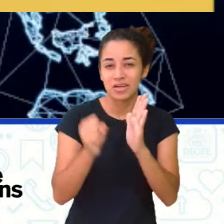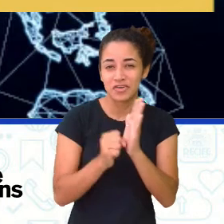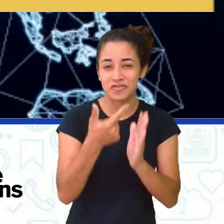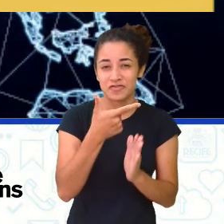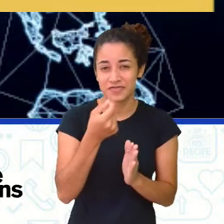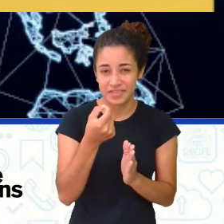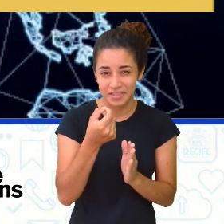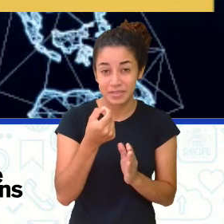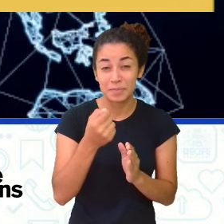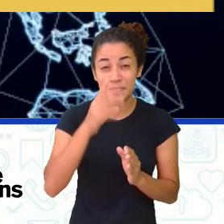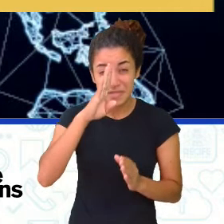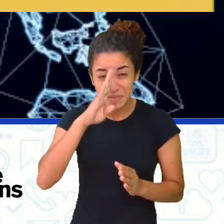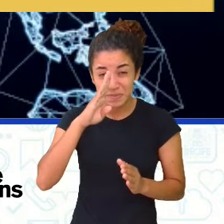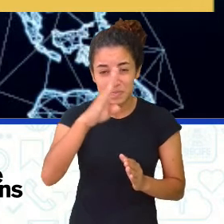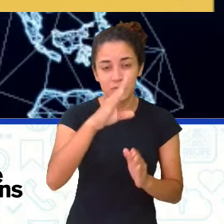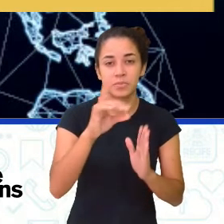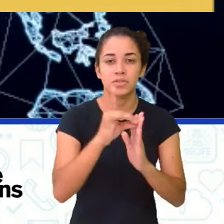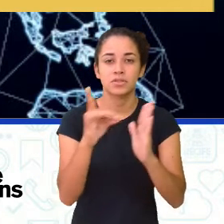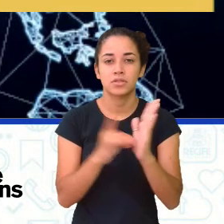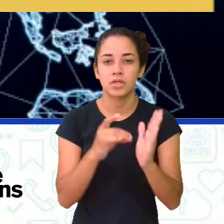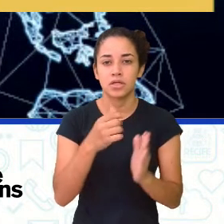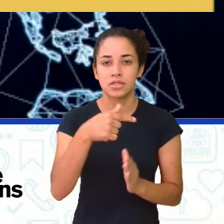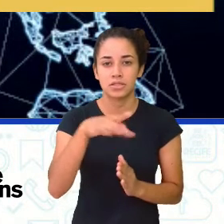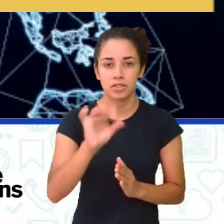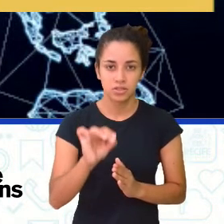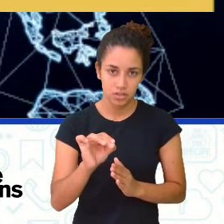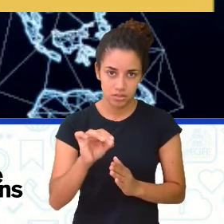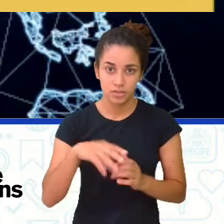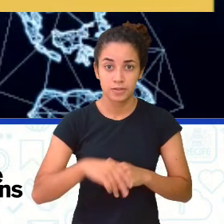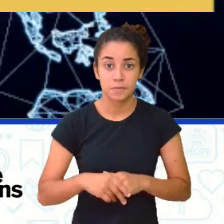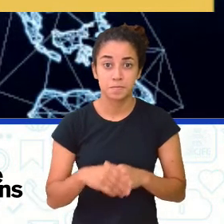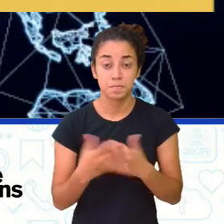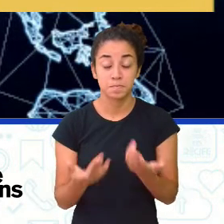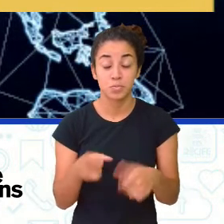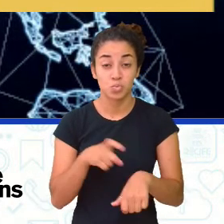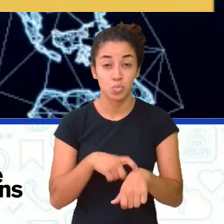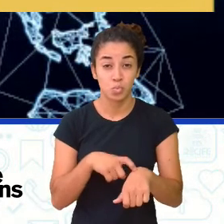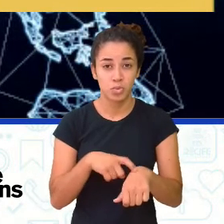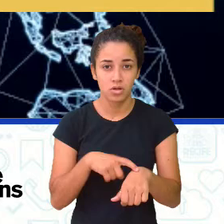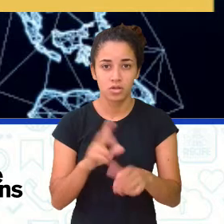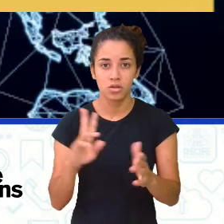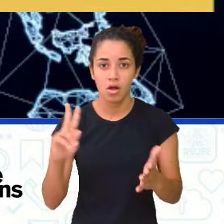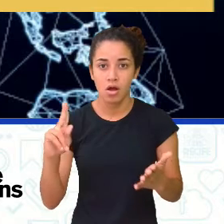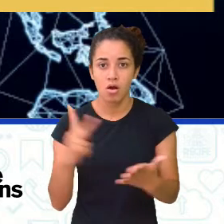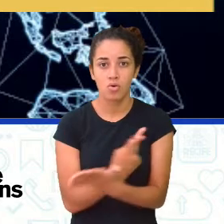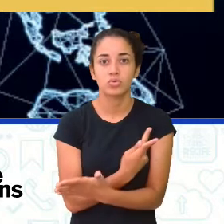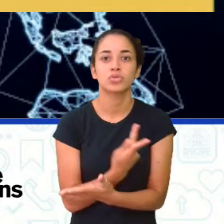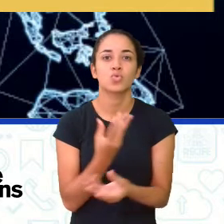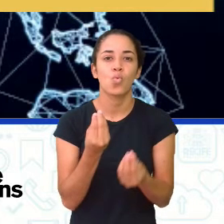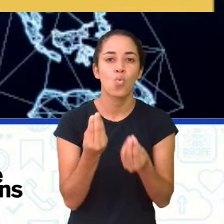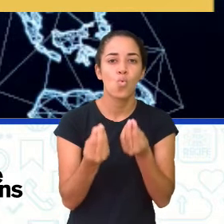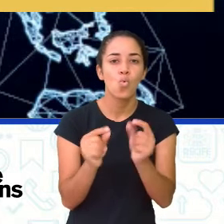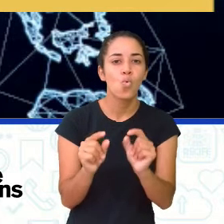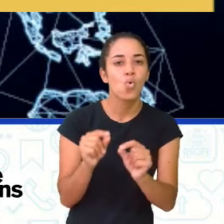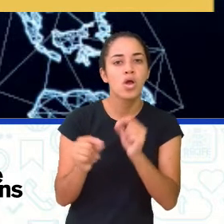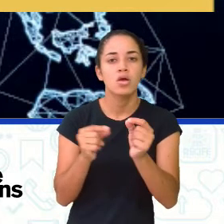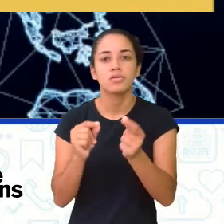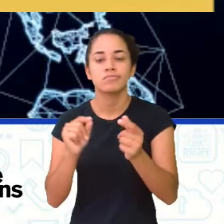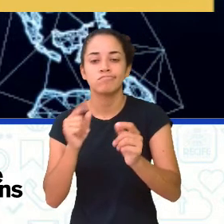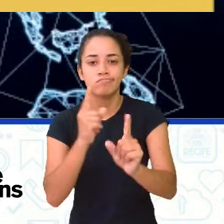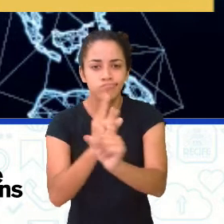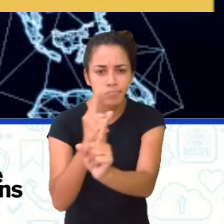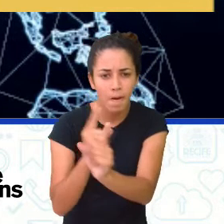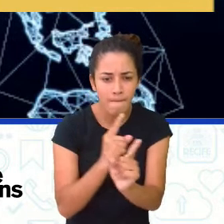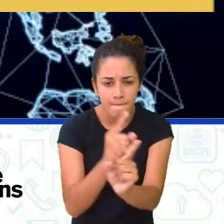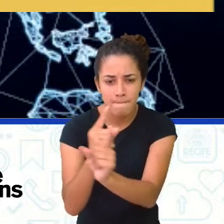partir da década de 70, quando houve uma grande série de descobertas e